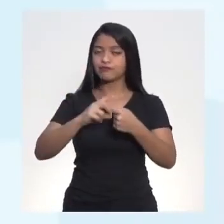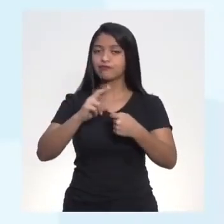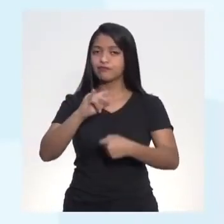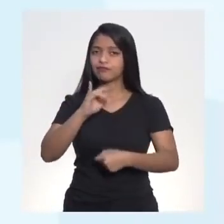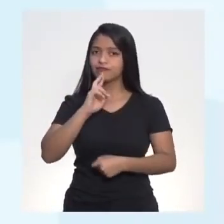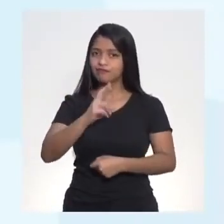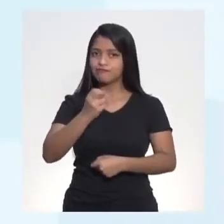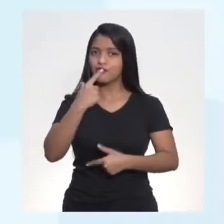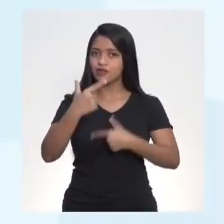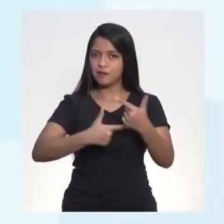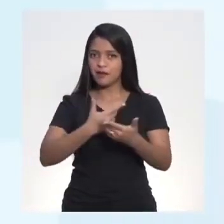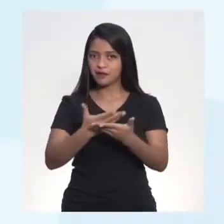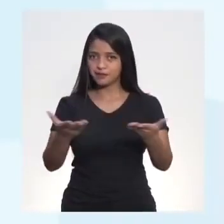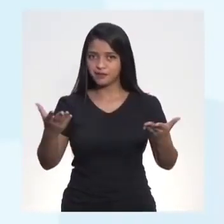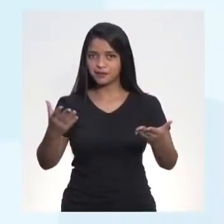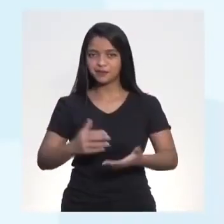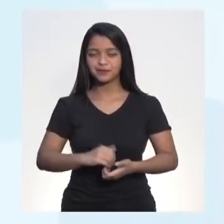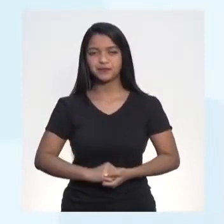Bom trabalho.